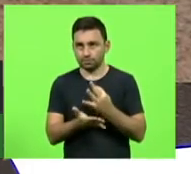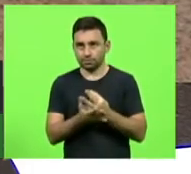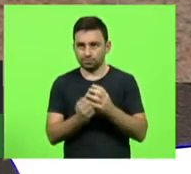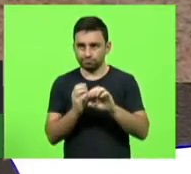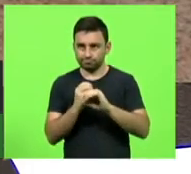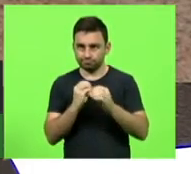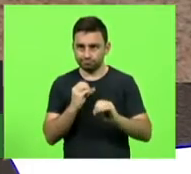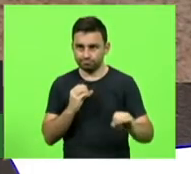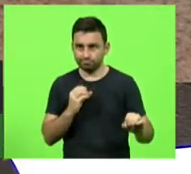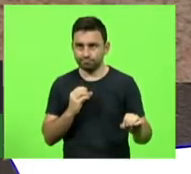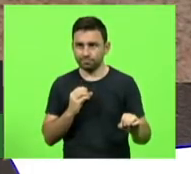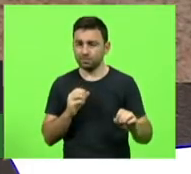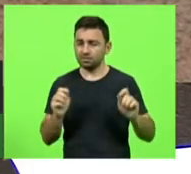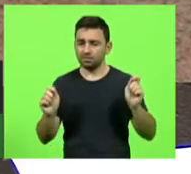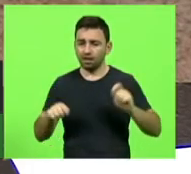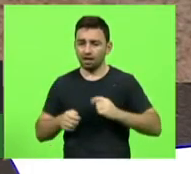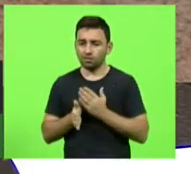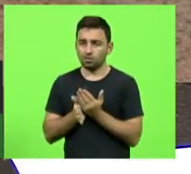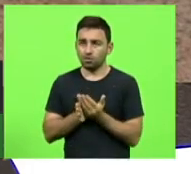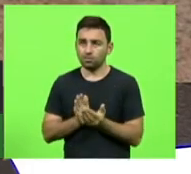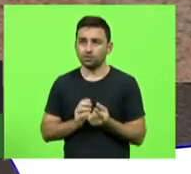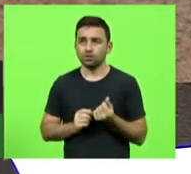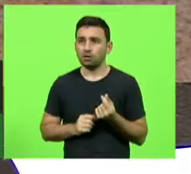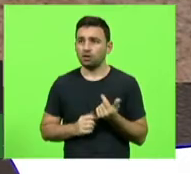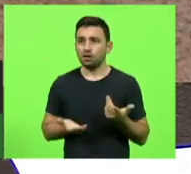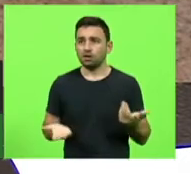sobra dinheiro em caixa. O que é essa é a ideia.